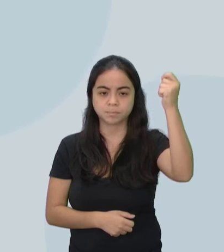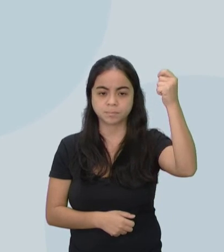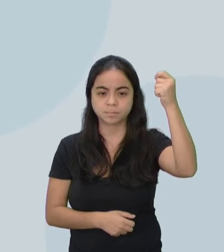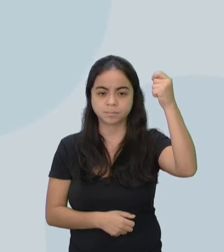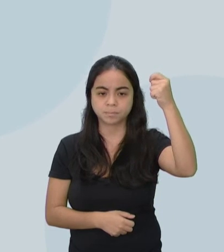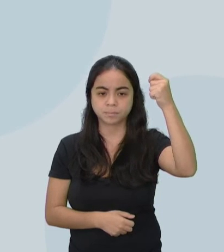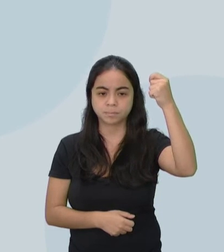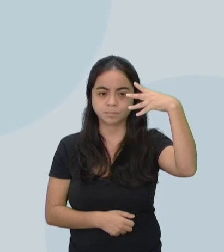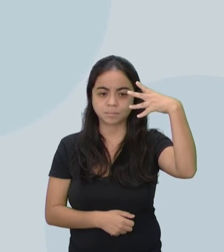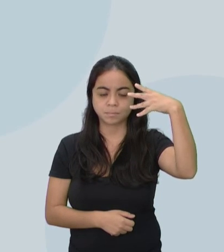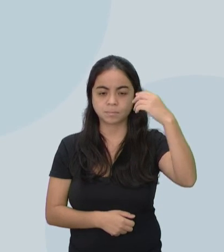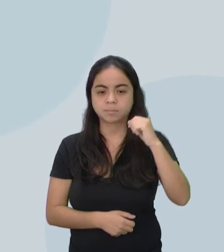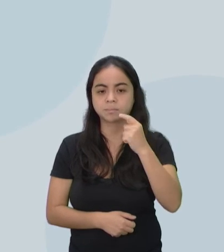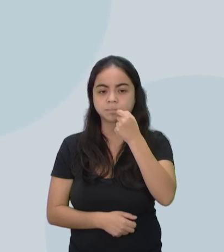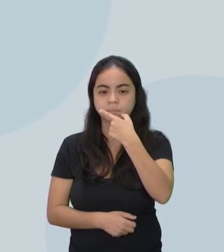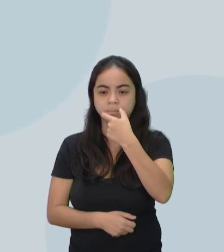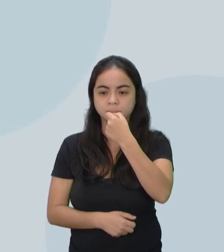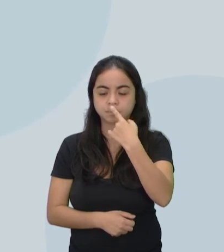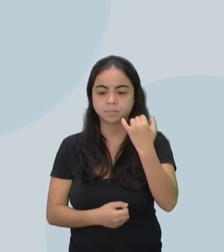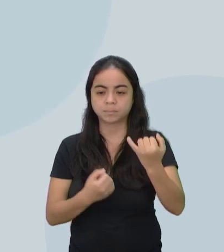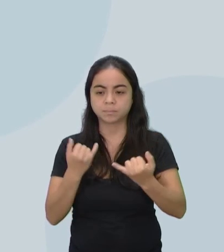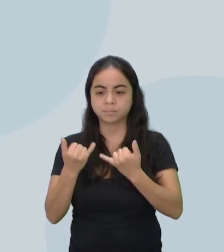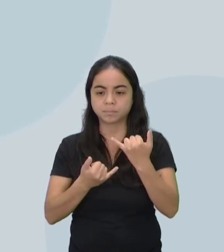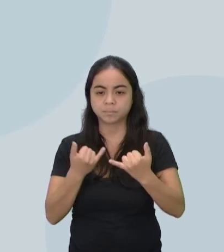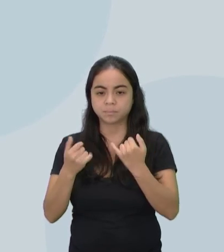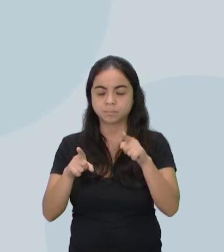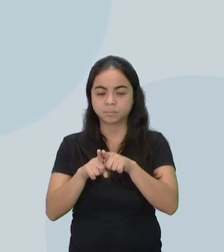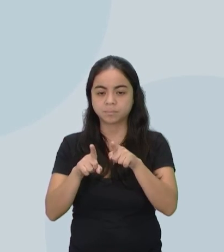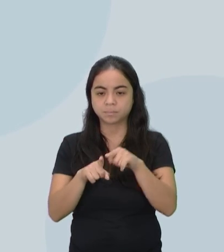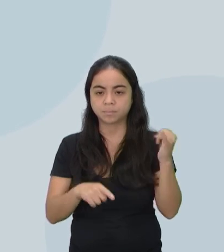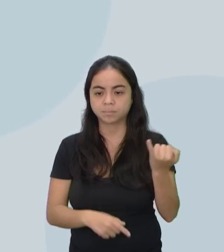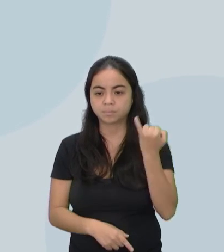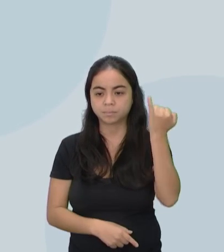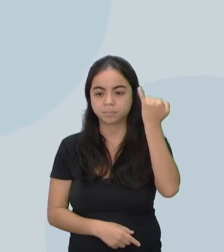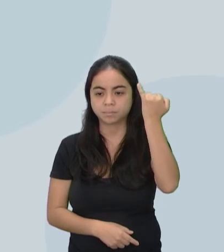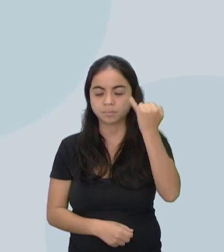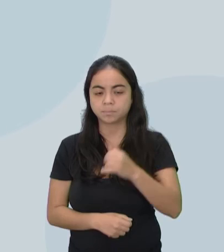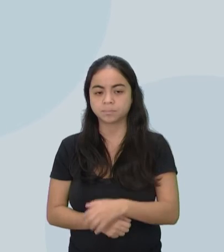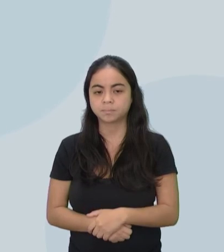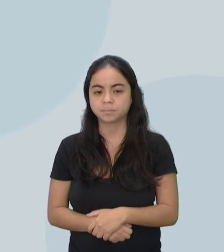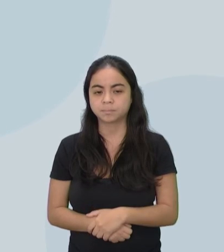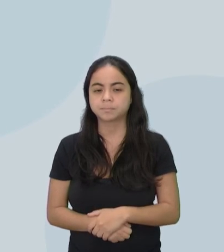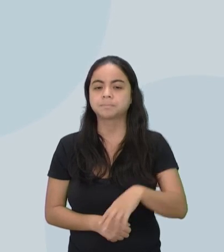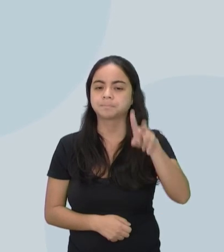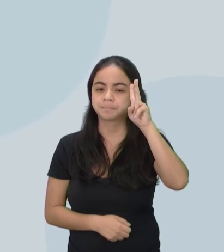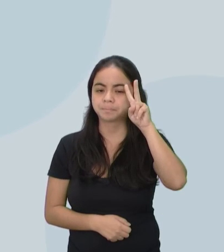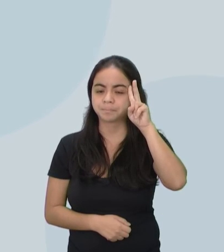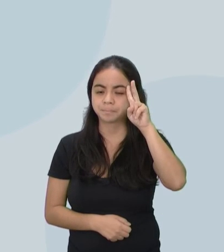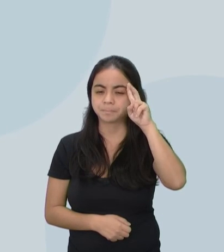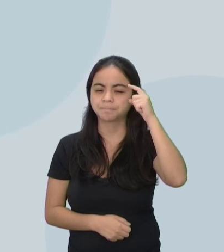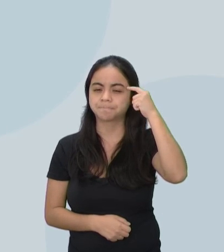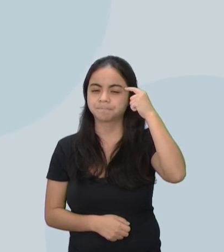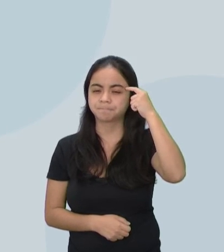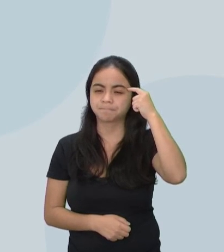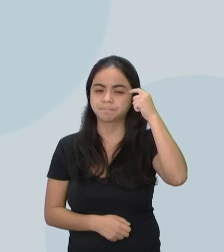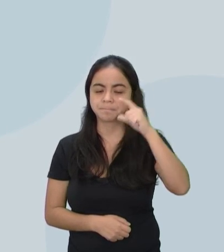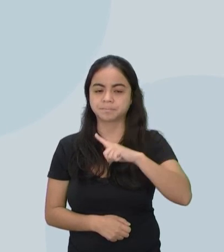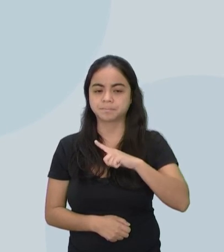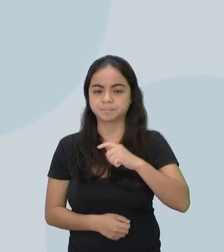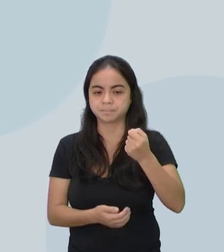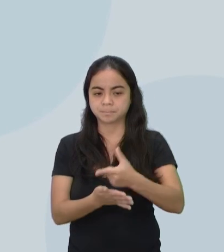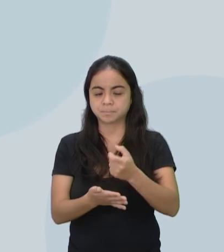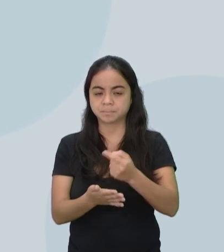o remédio e o lazer, é muito importante também. Lembre-se também de considerar que há